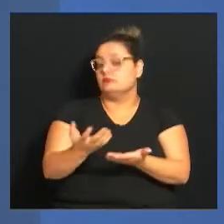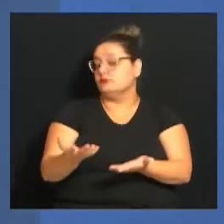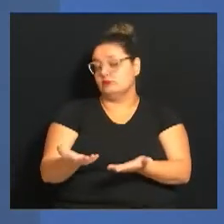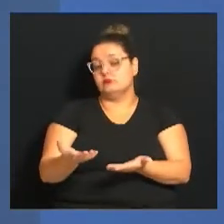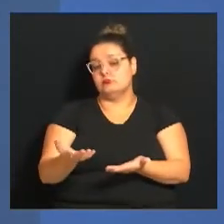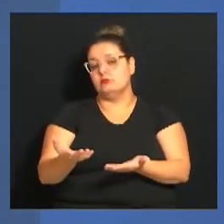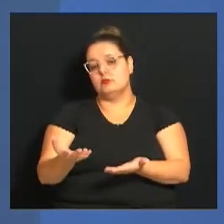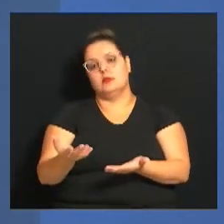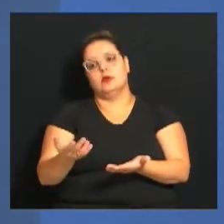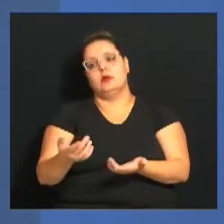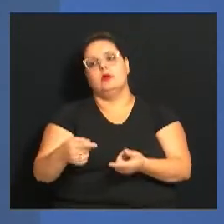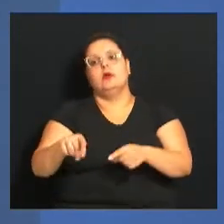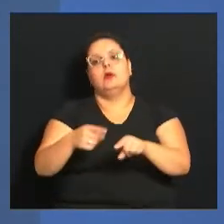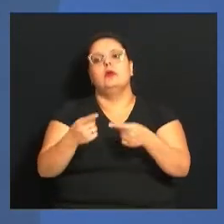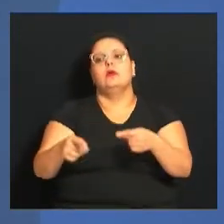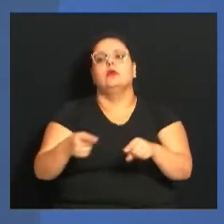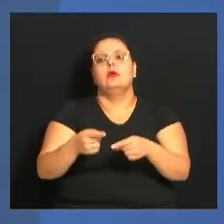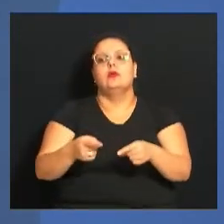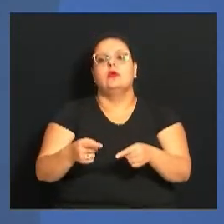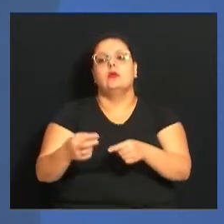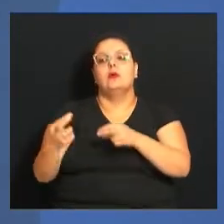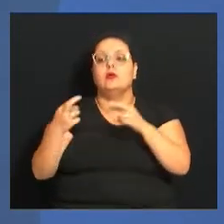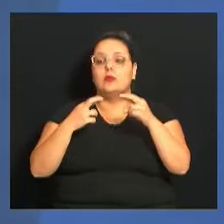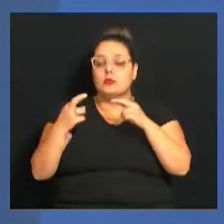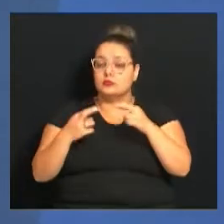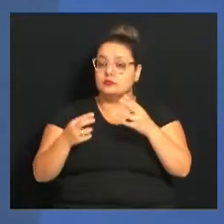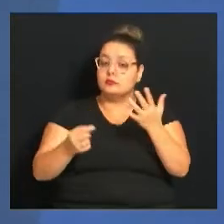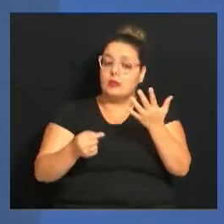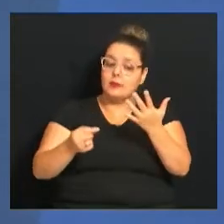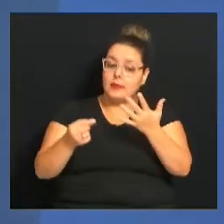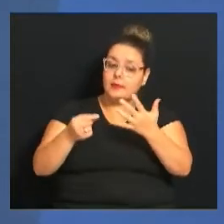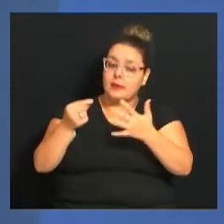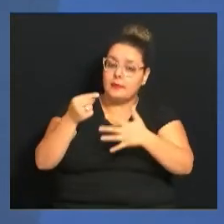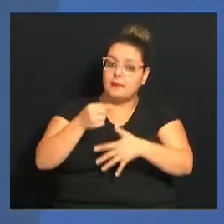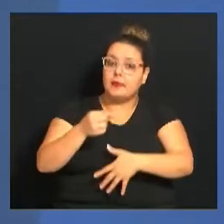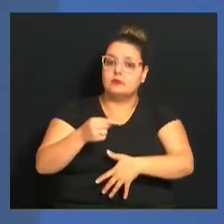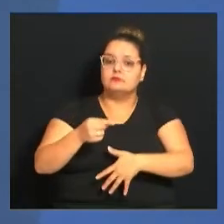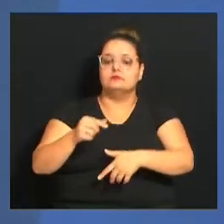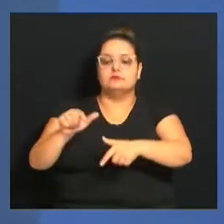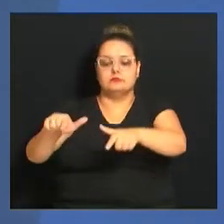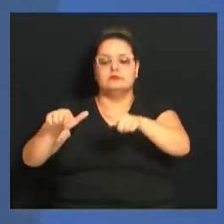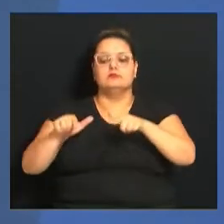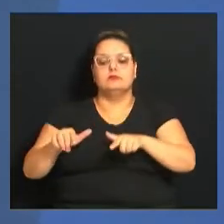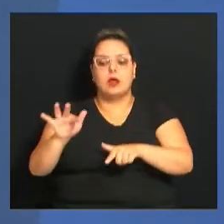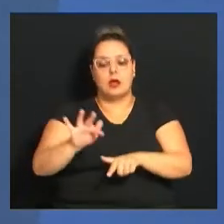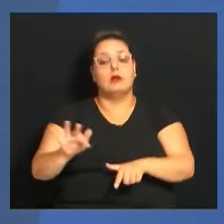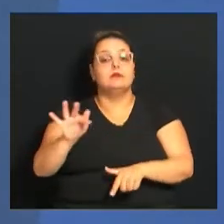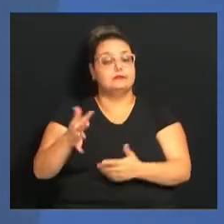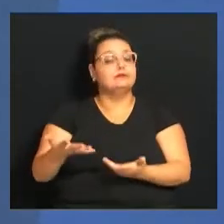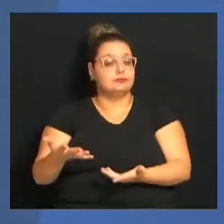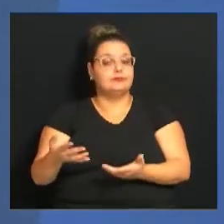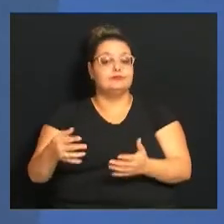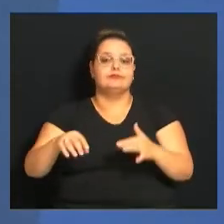comissão, observando critérios de titulação e formação